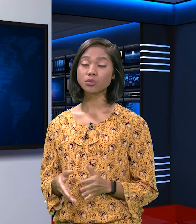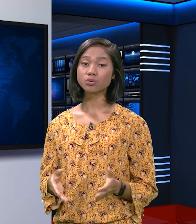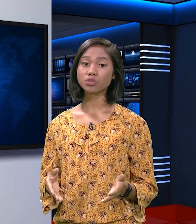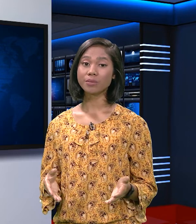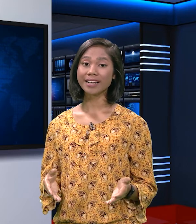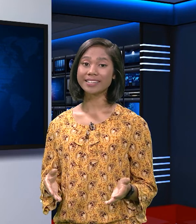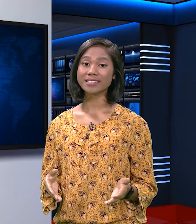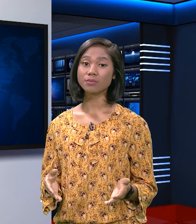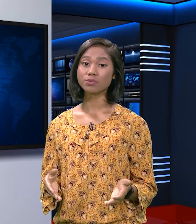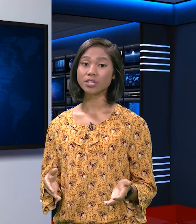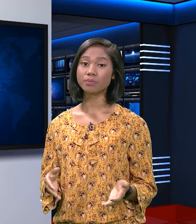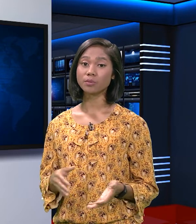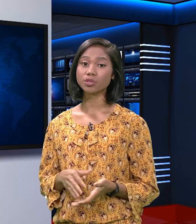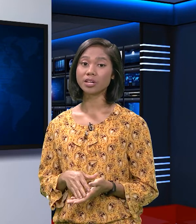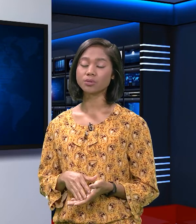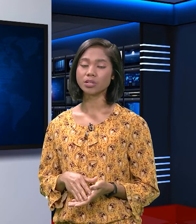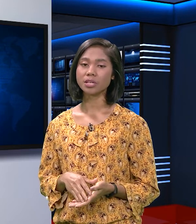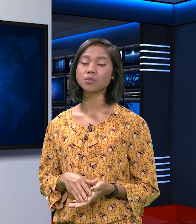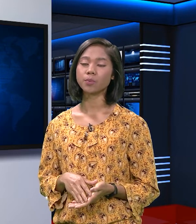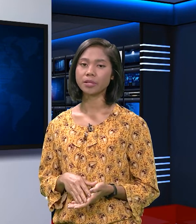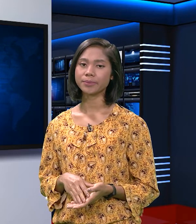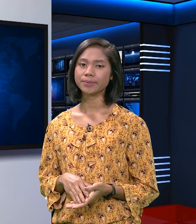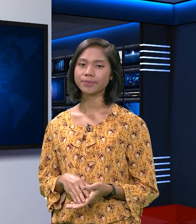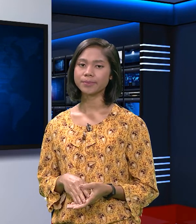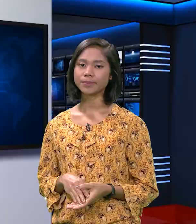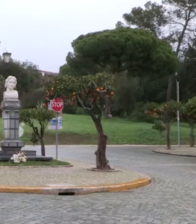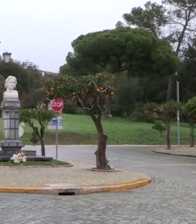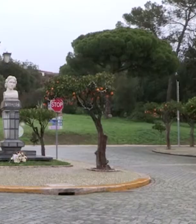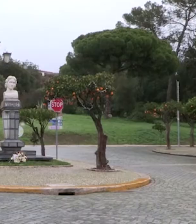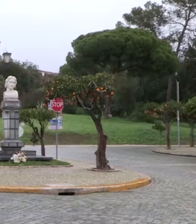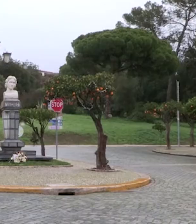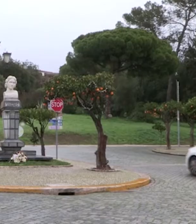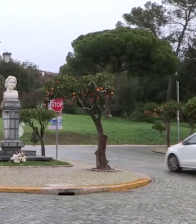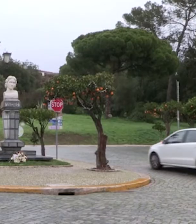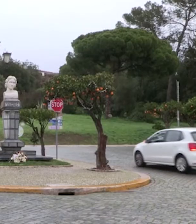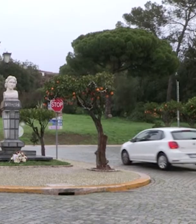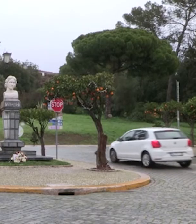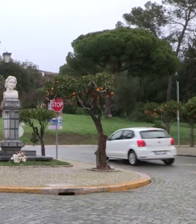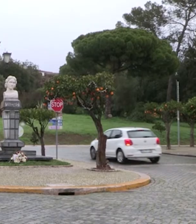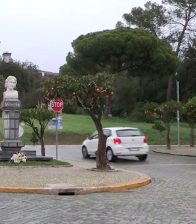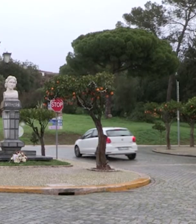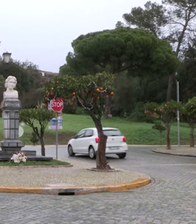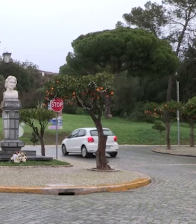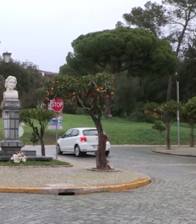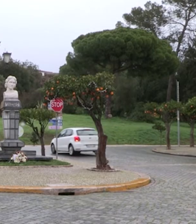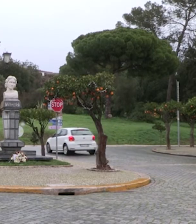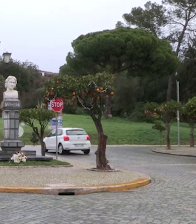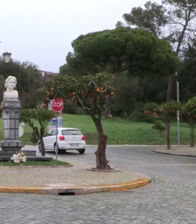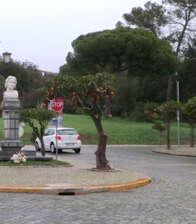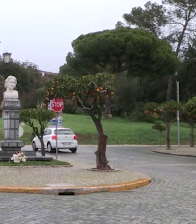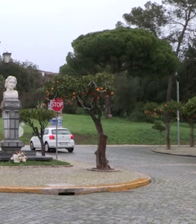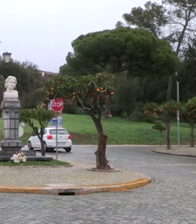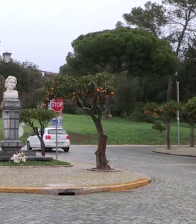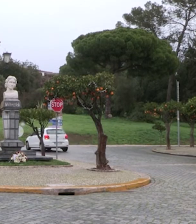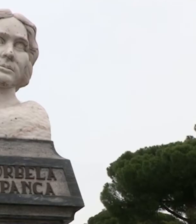de construir uma casa-museu para mostrar o seu espólio. Num passeio por Vila Viçosa, as marcas